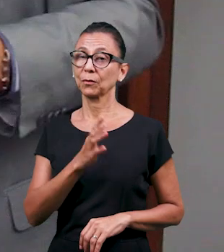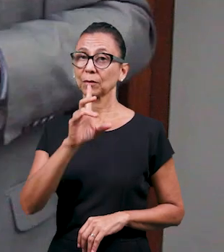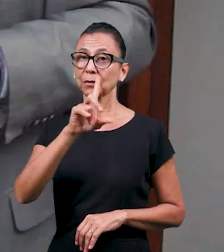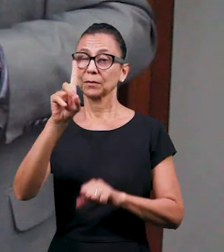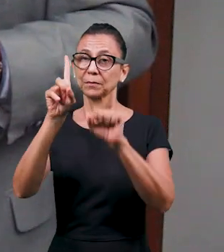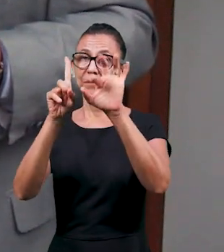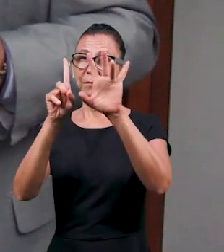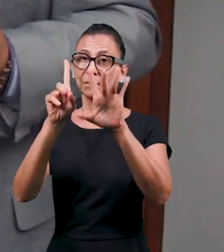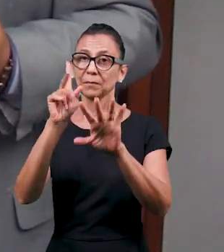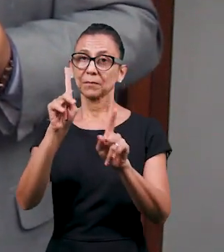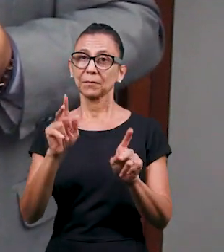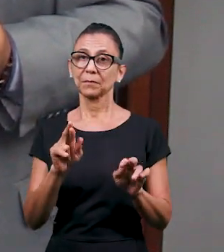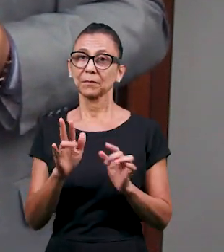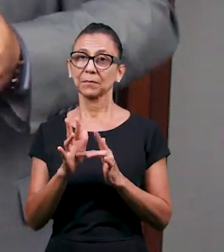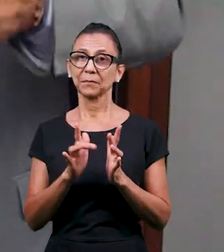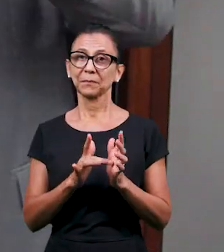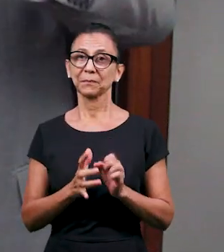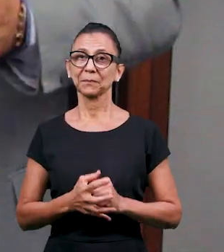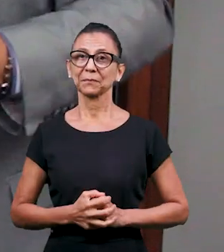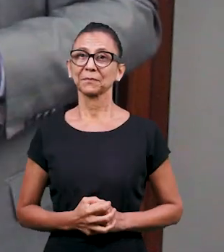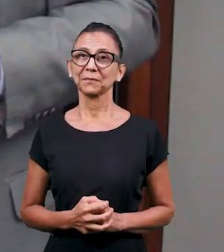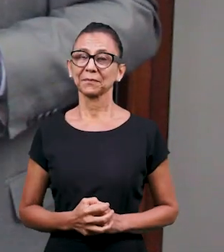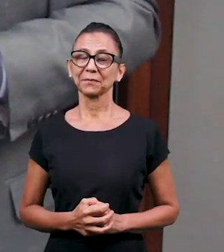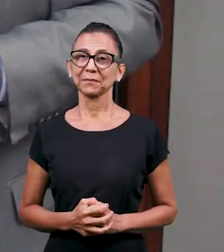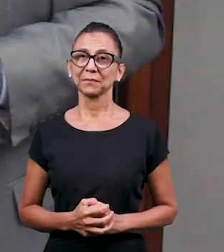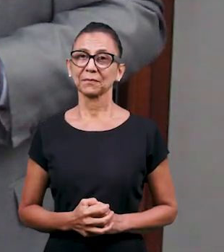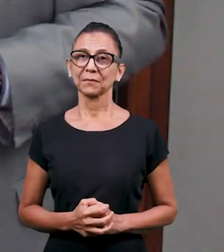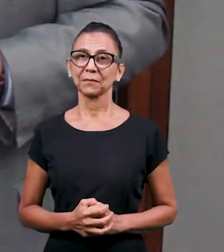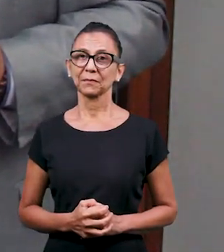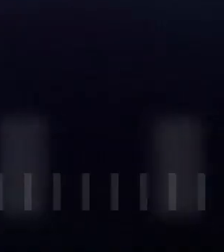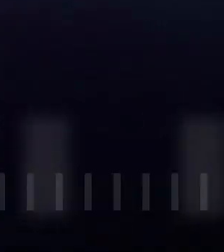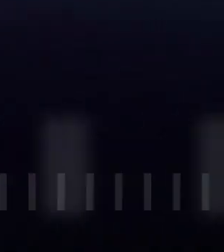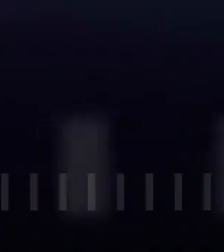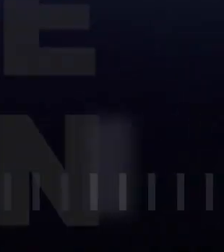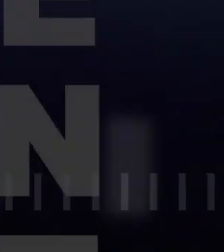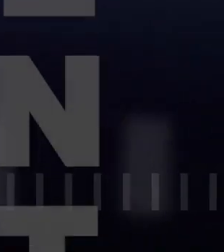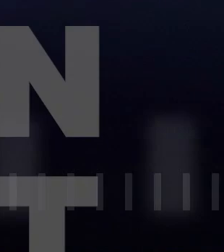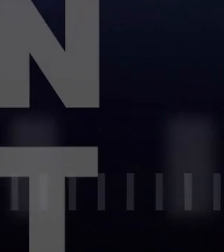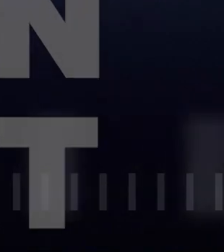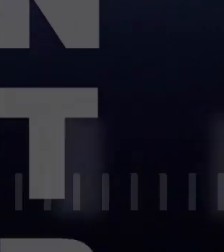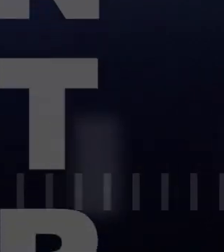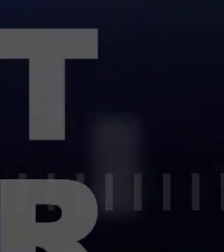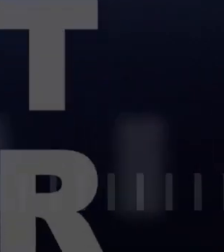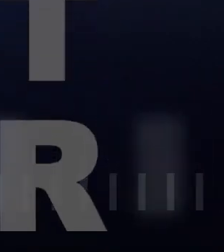mais um Manaim Entrevista. Deus abençoe a todos, a paz do Senhor Jesus.